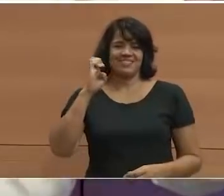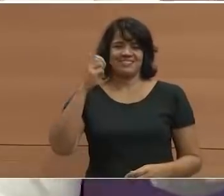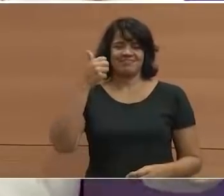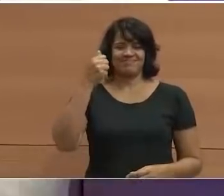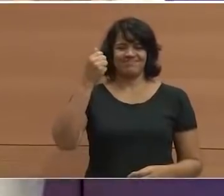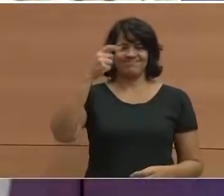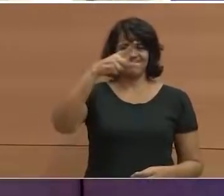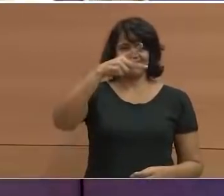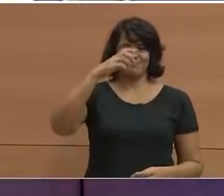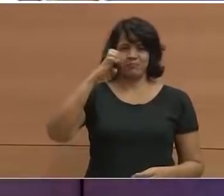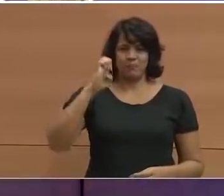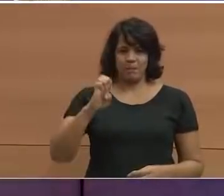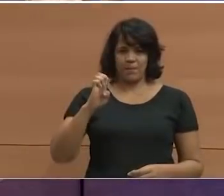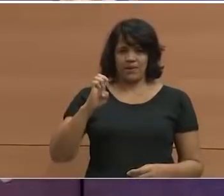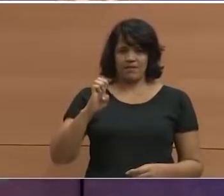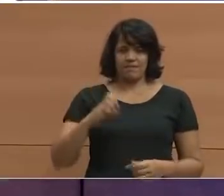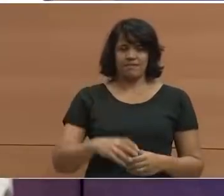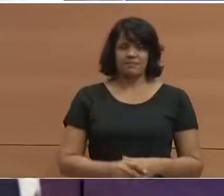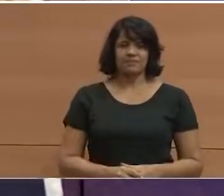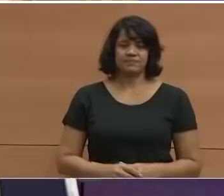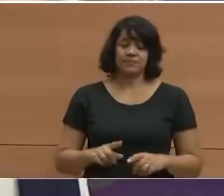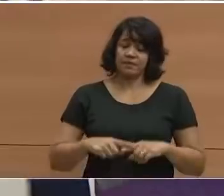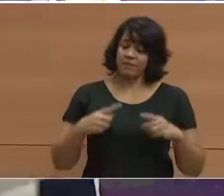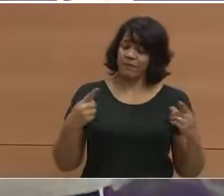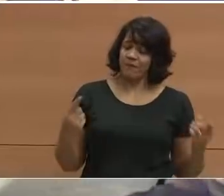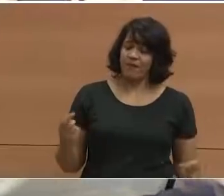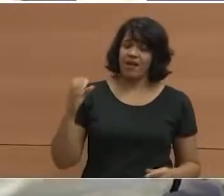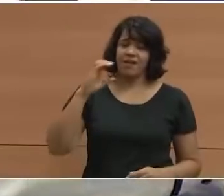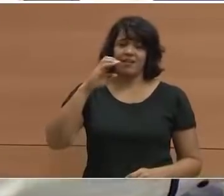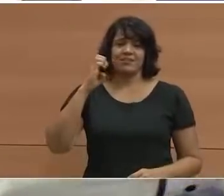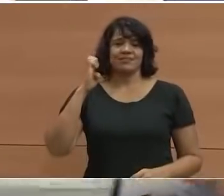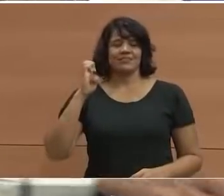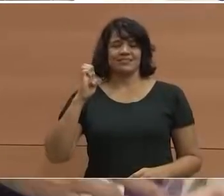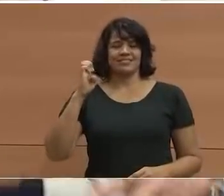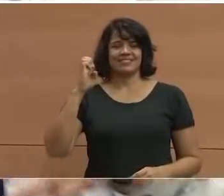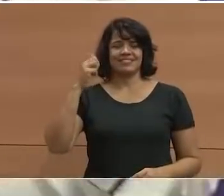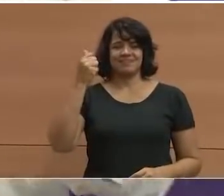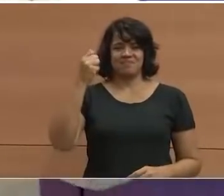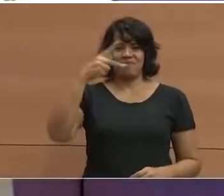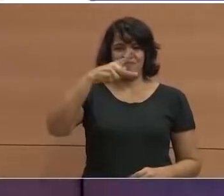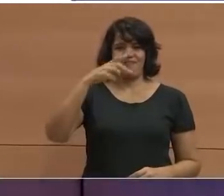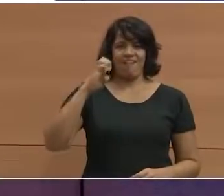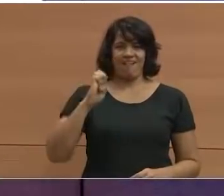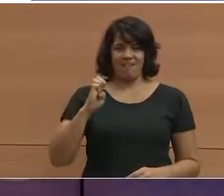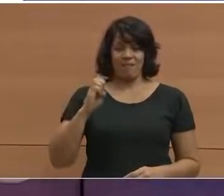Mas um SEAP, na nossa nova visão de enxergar hoje, que é